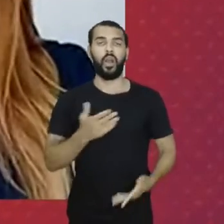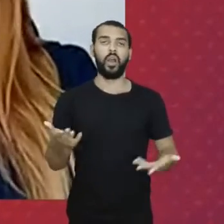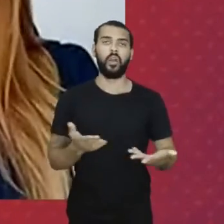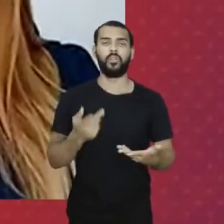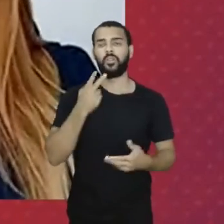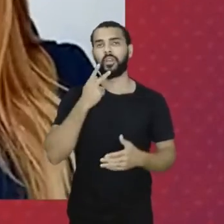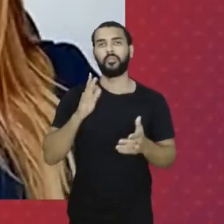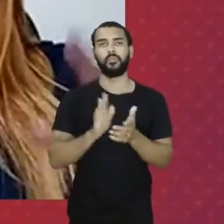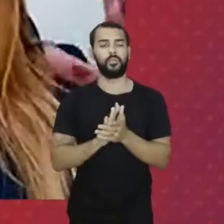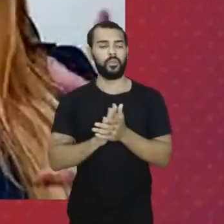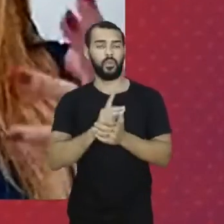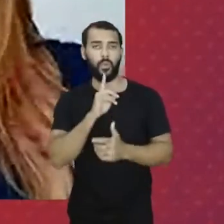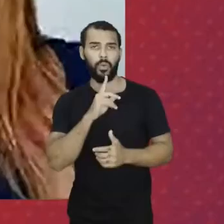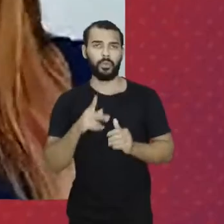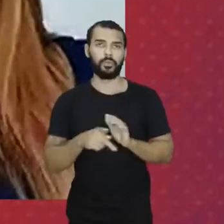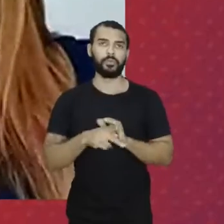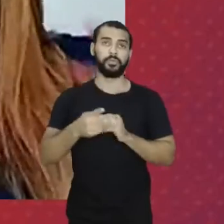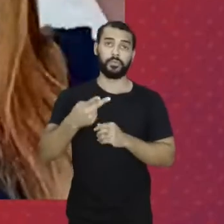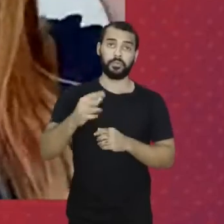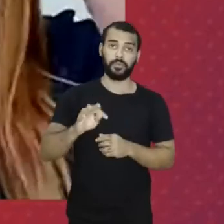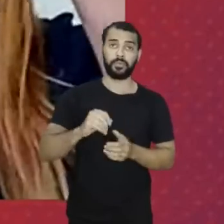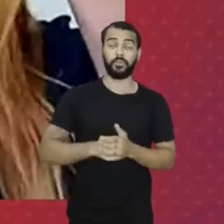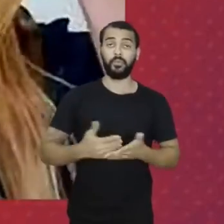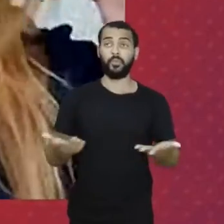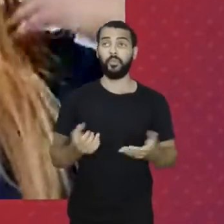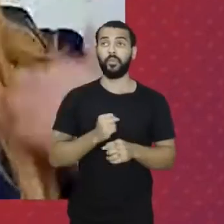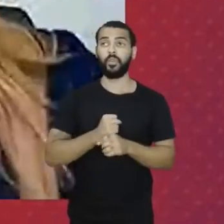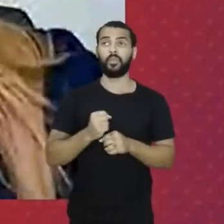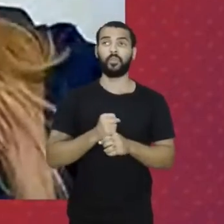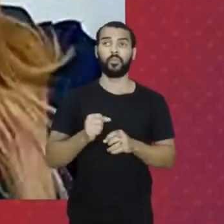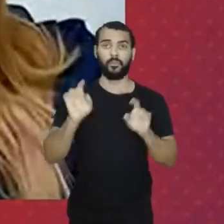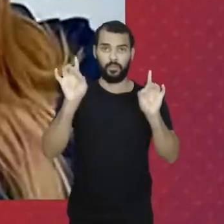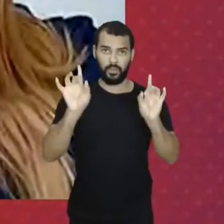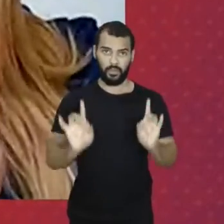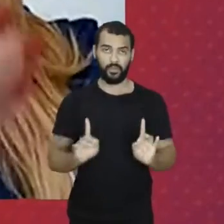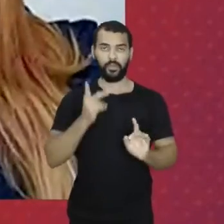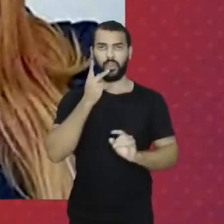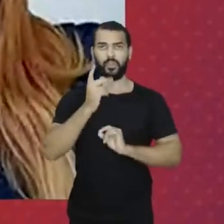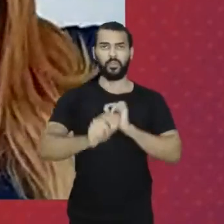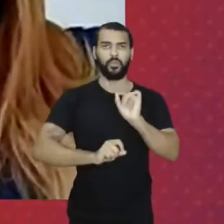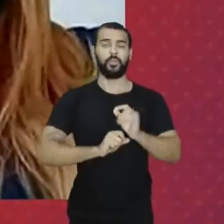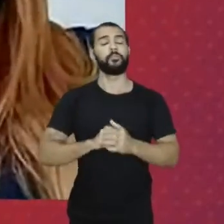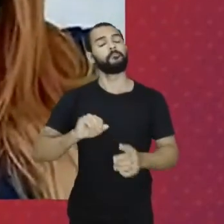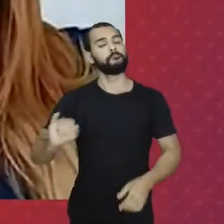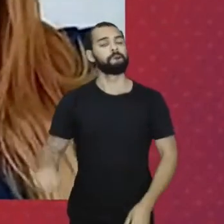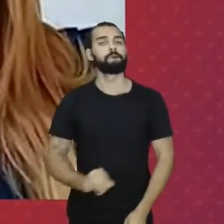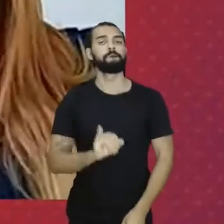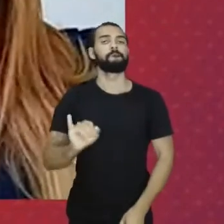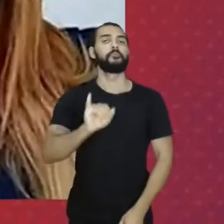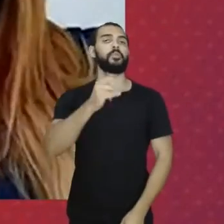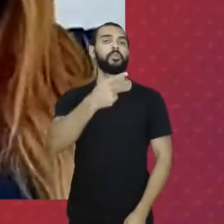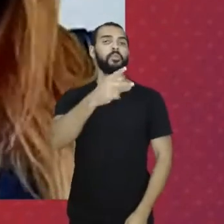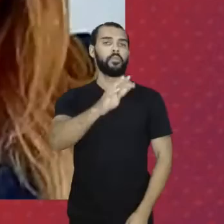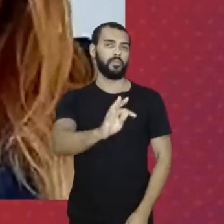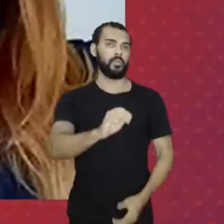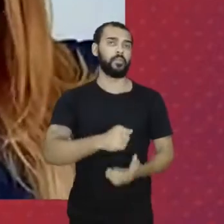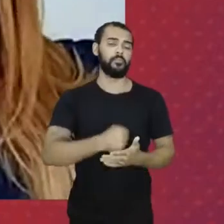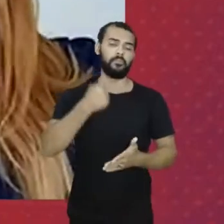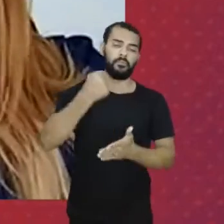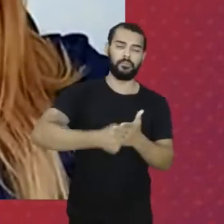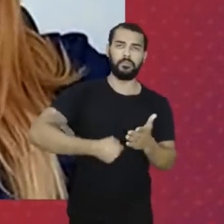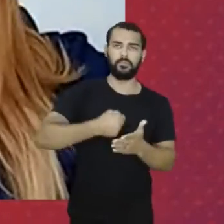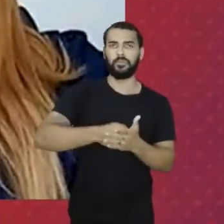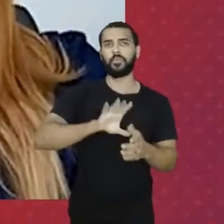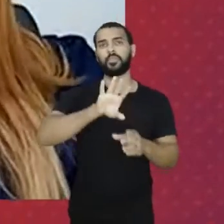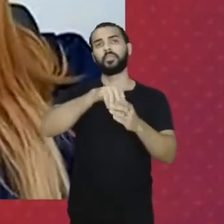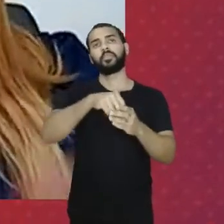que a gente festeja, né, esse ano tão especial para a gente, para ressaltar a importância do PT na luta